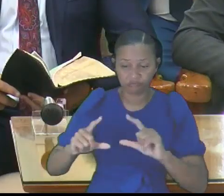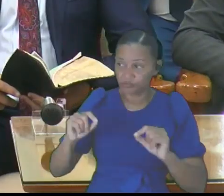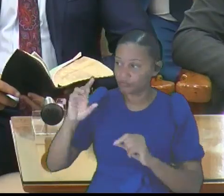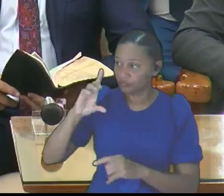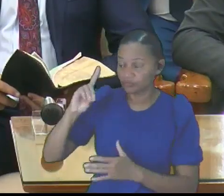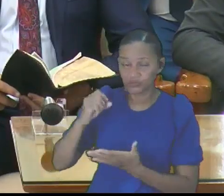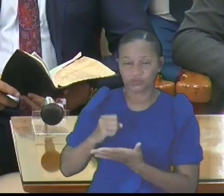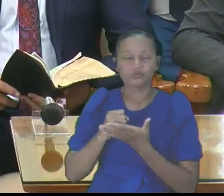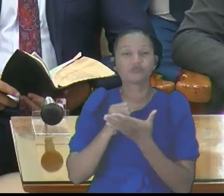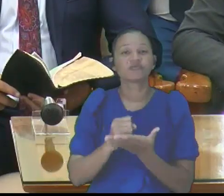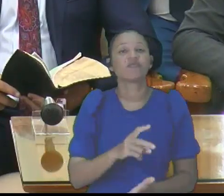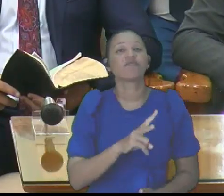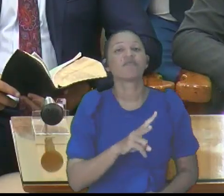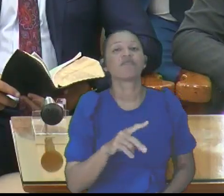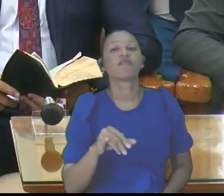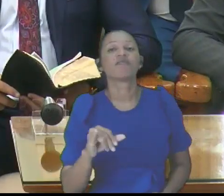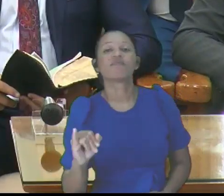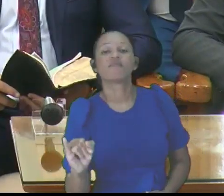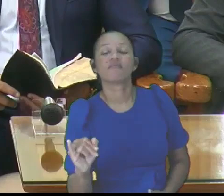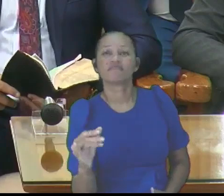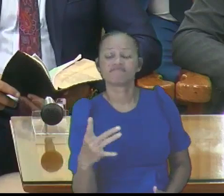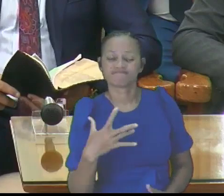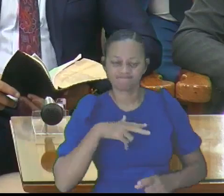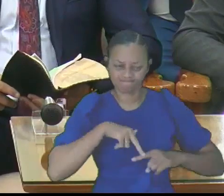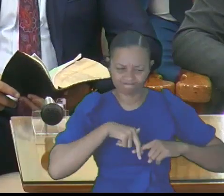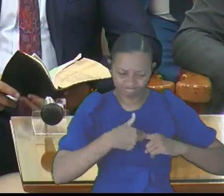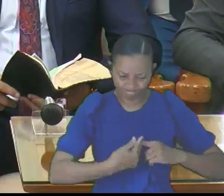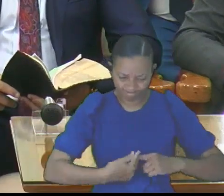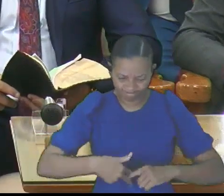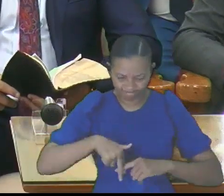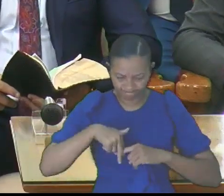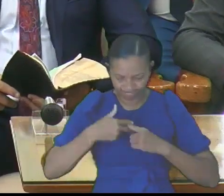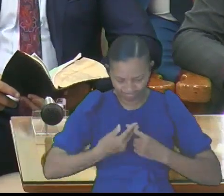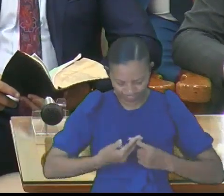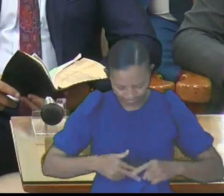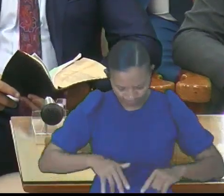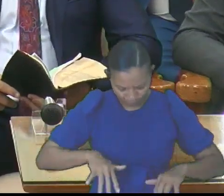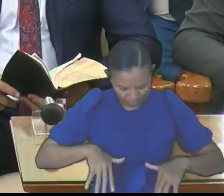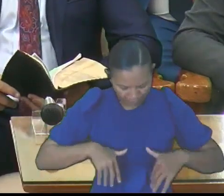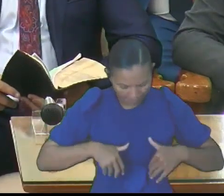ajuda de Deus, vocês vão saírem mais aperfeiçoados.